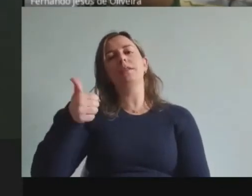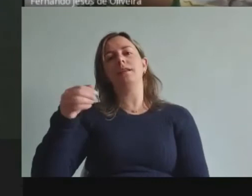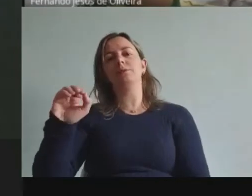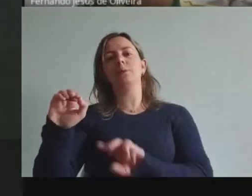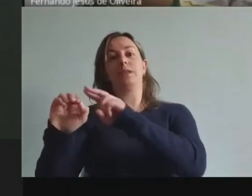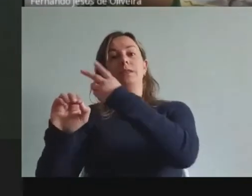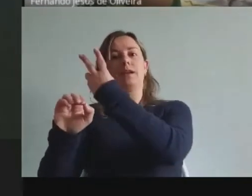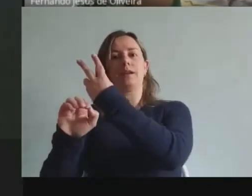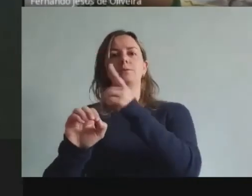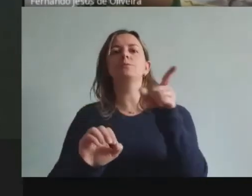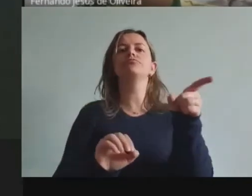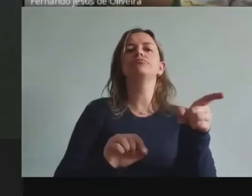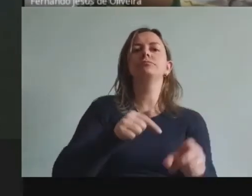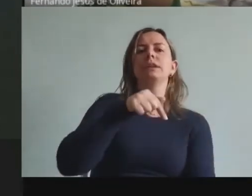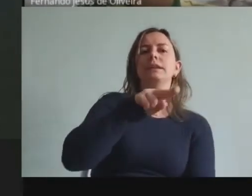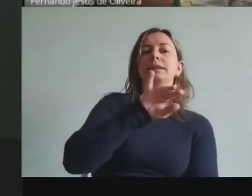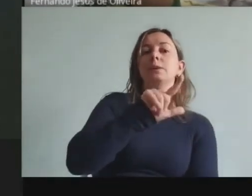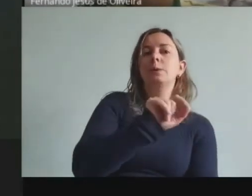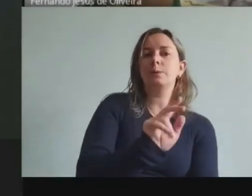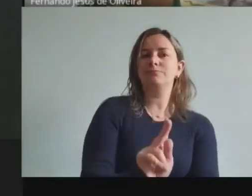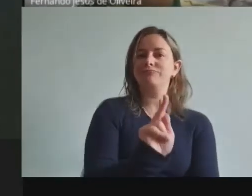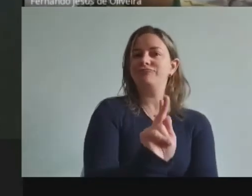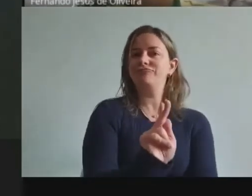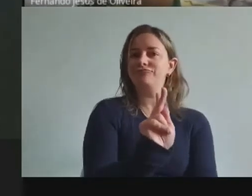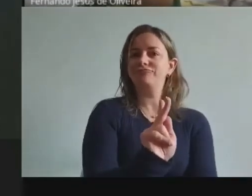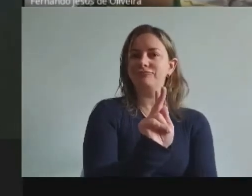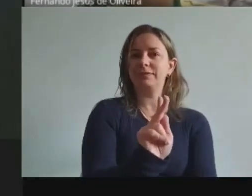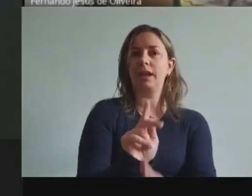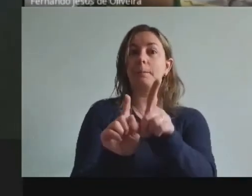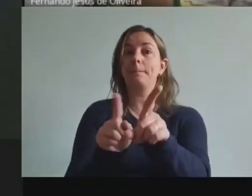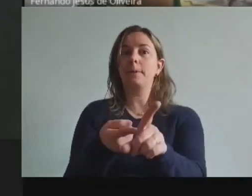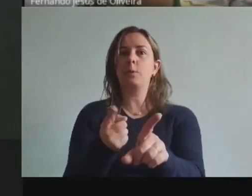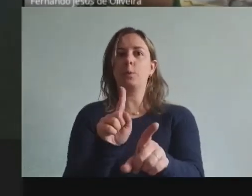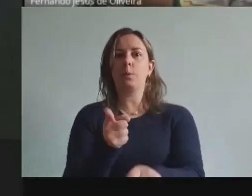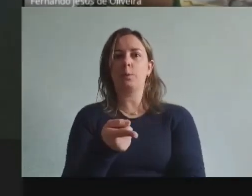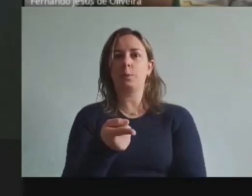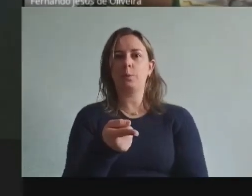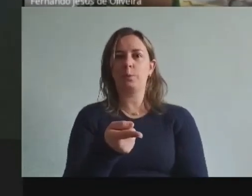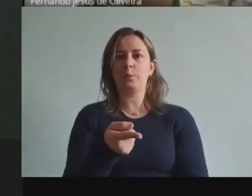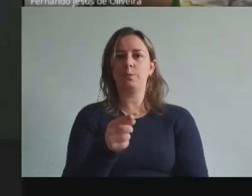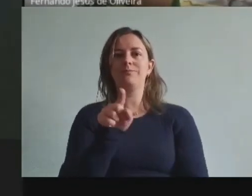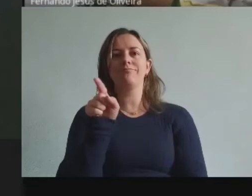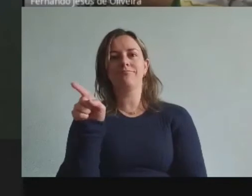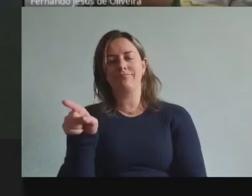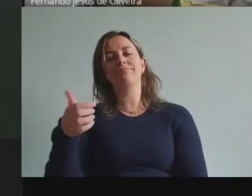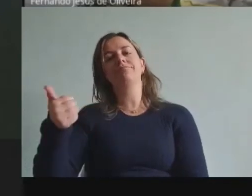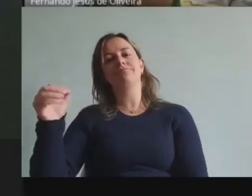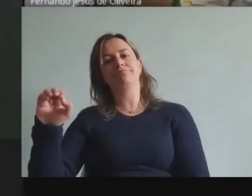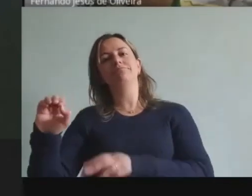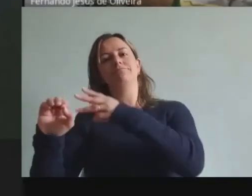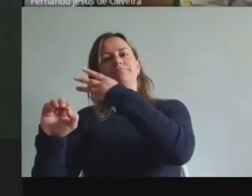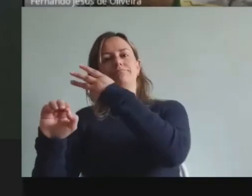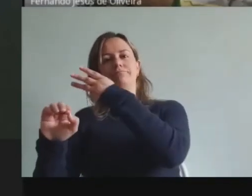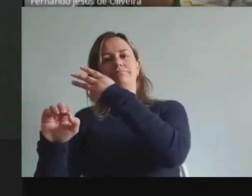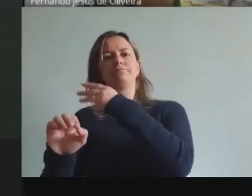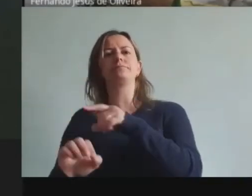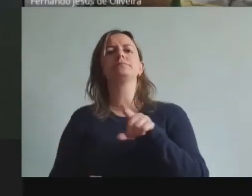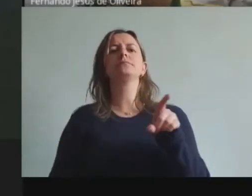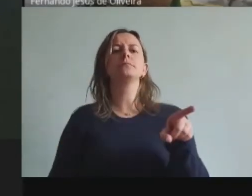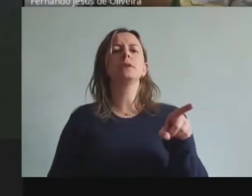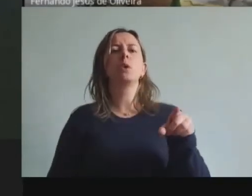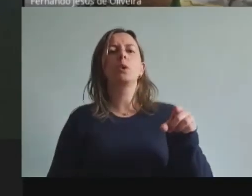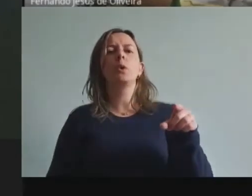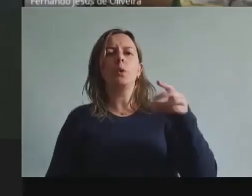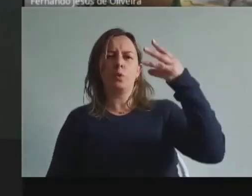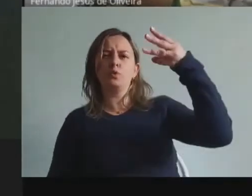quadrado. O quilo é 1000 vezes. 1 quilograma são 1000 gramas, não é? Então, 10 ao cubo.